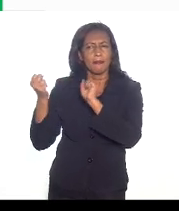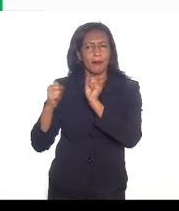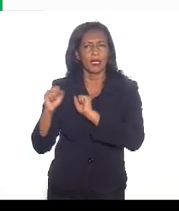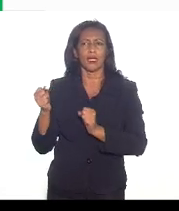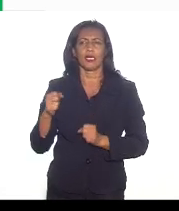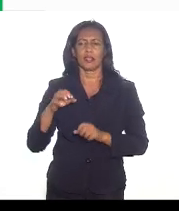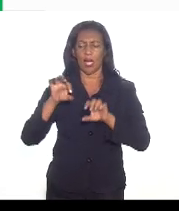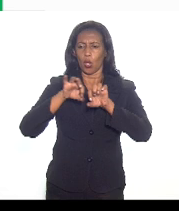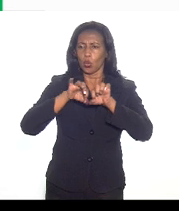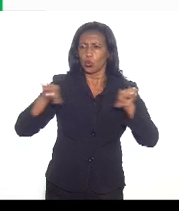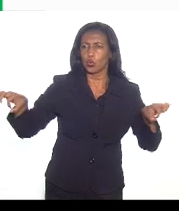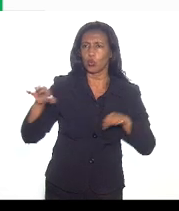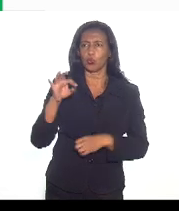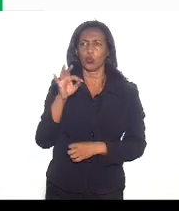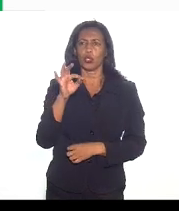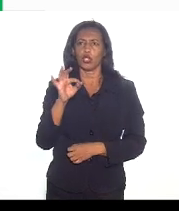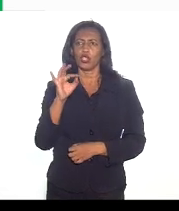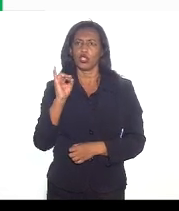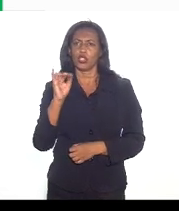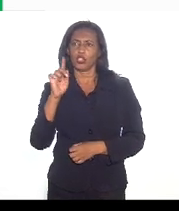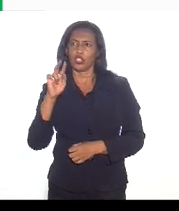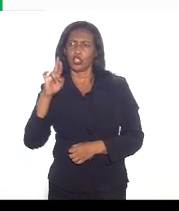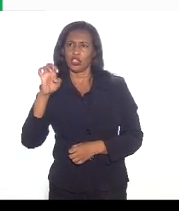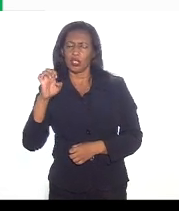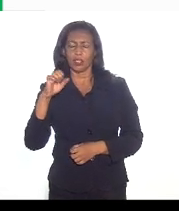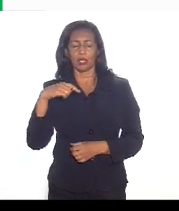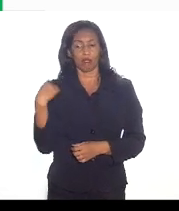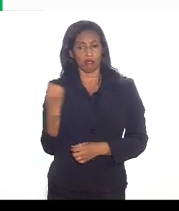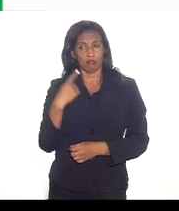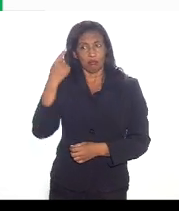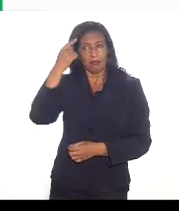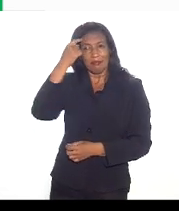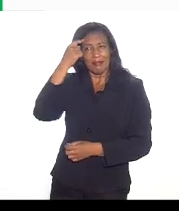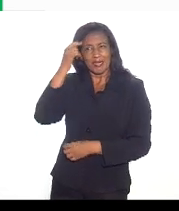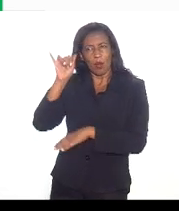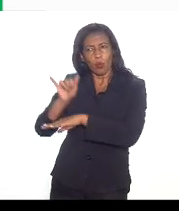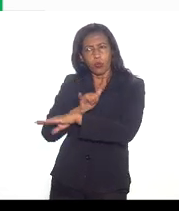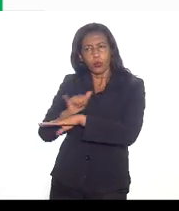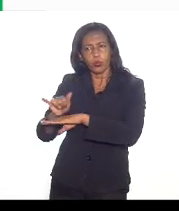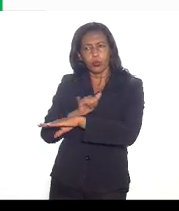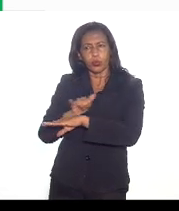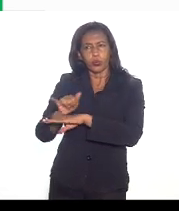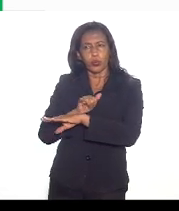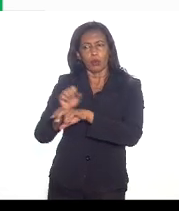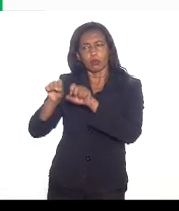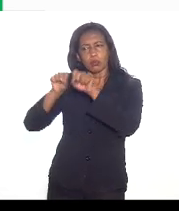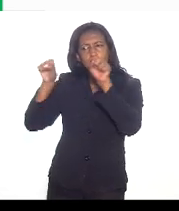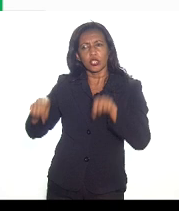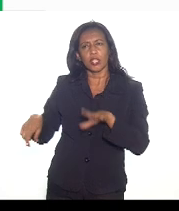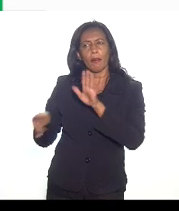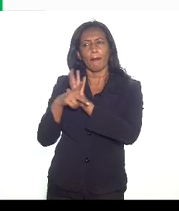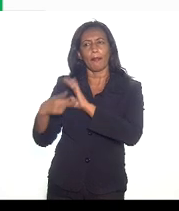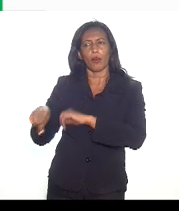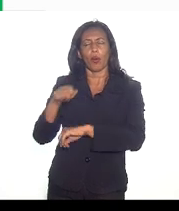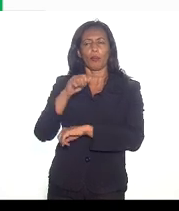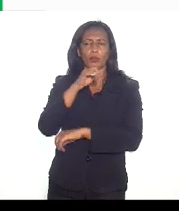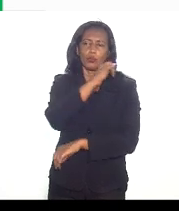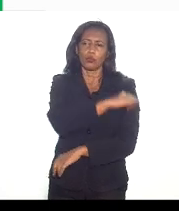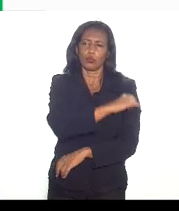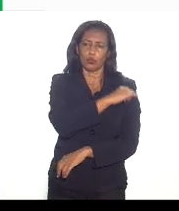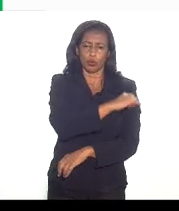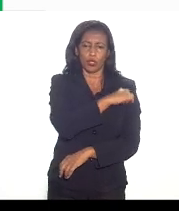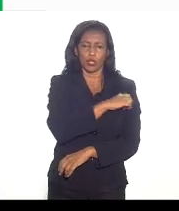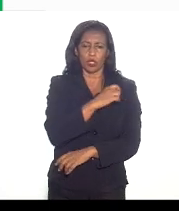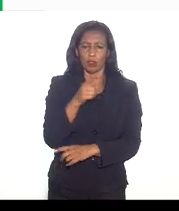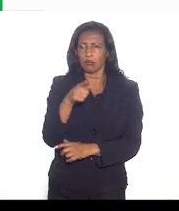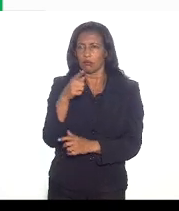Tigre. Então, eu acho que a gente tem que pensar uma estratégia sistêmica para o estado do Rio de Janeiro, e acho que, aí